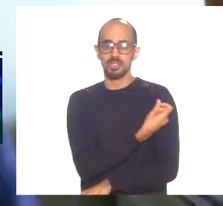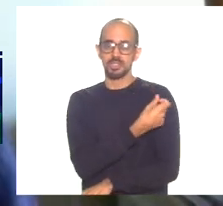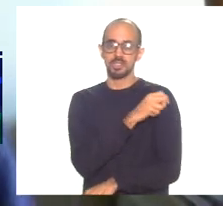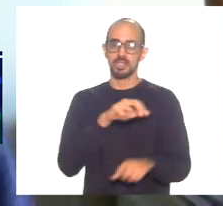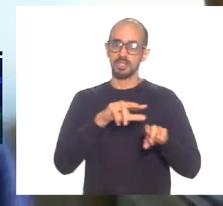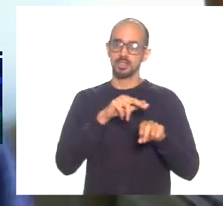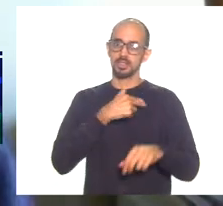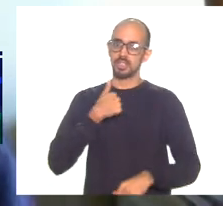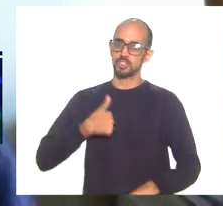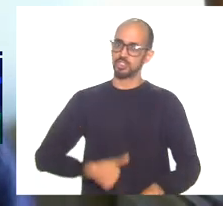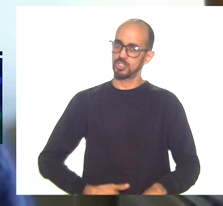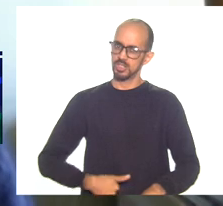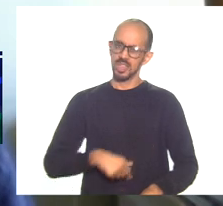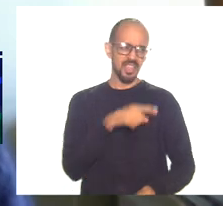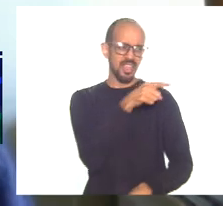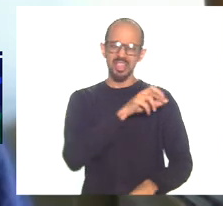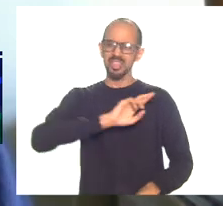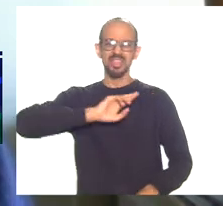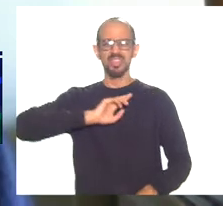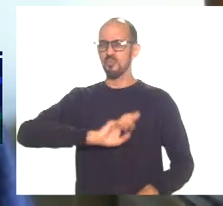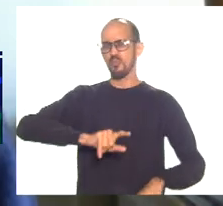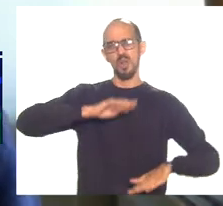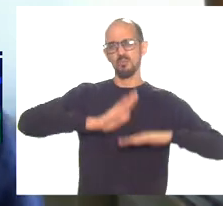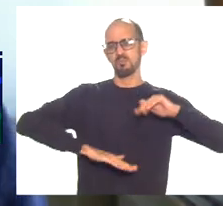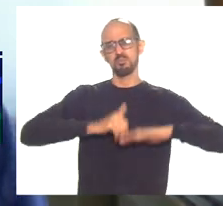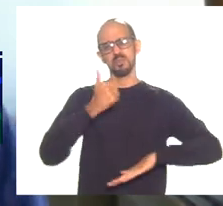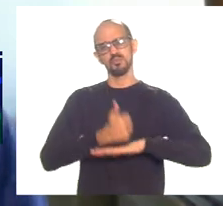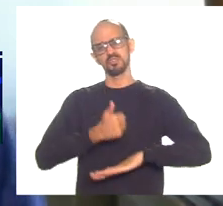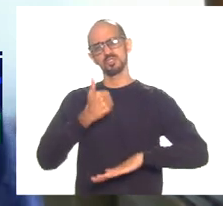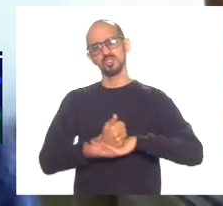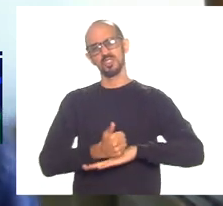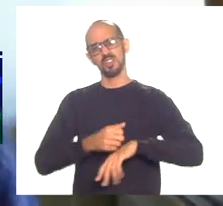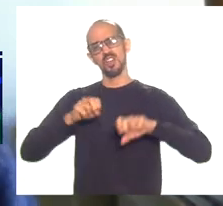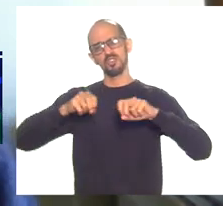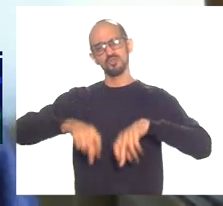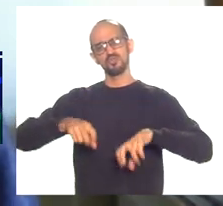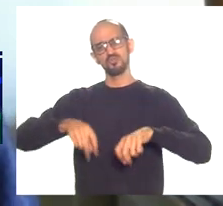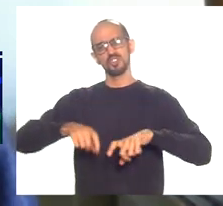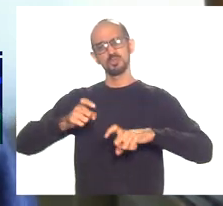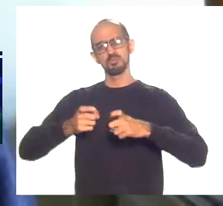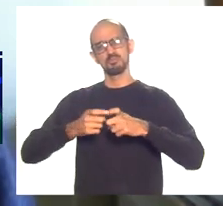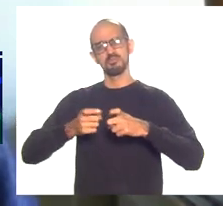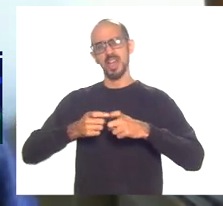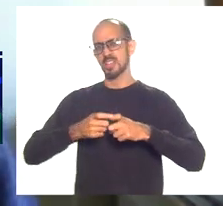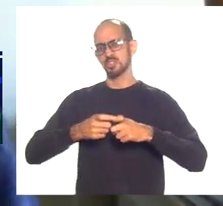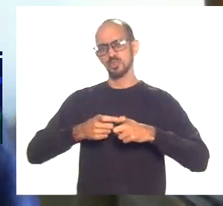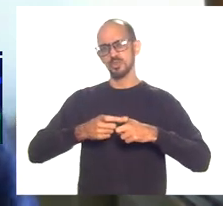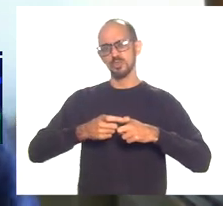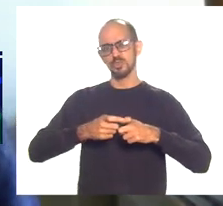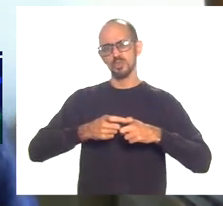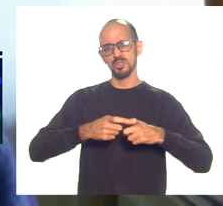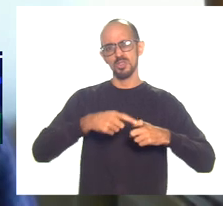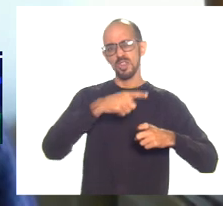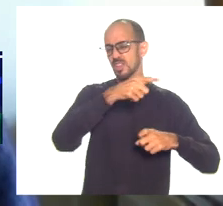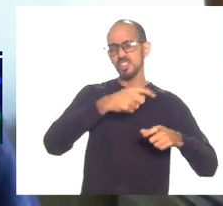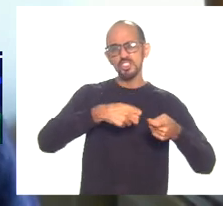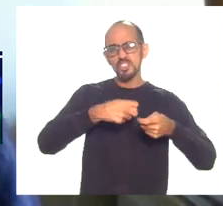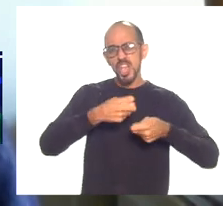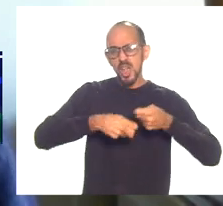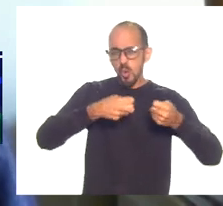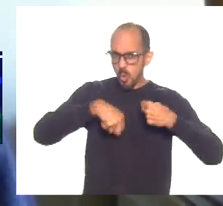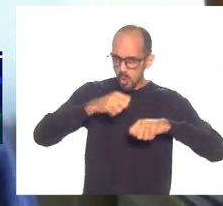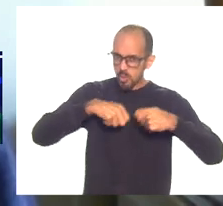não é infectologista não entende nada de vacina pedir a economia entendi também